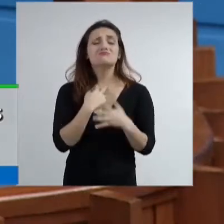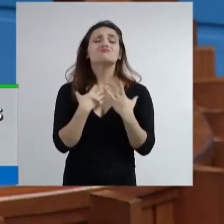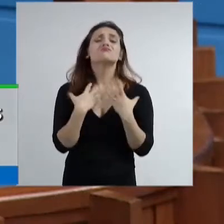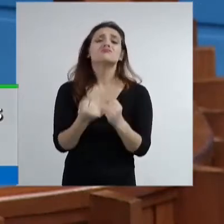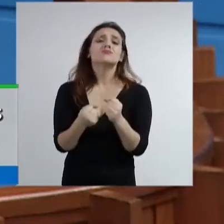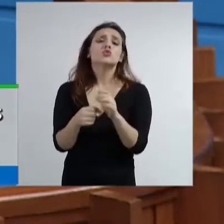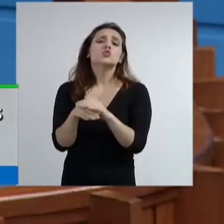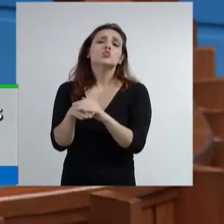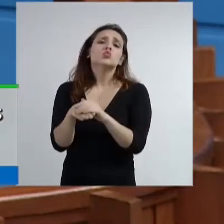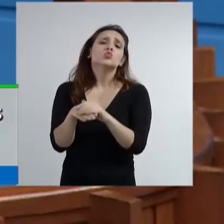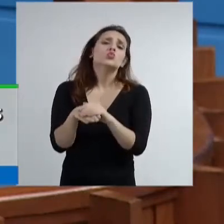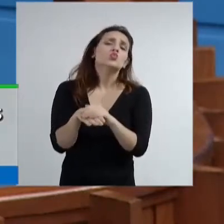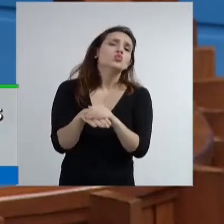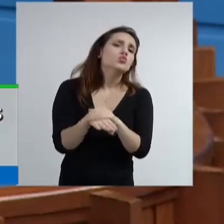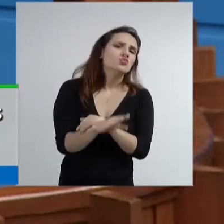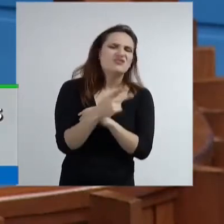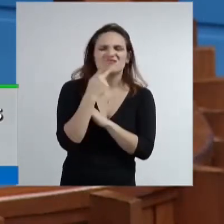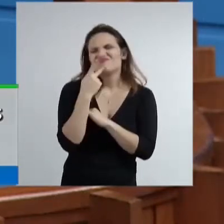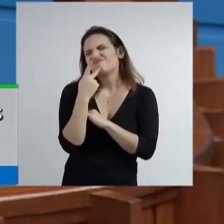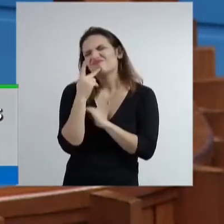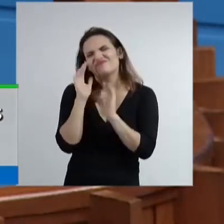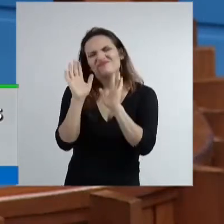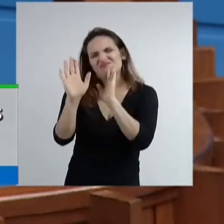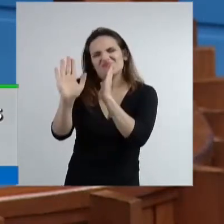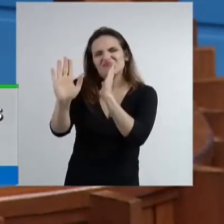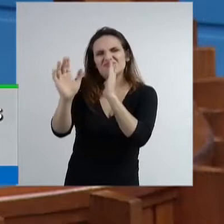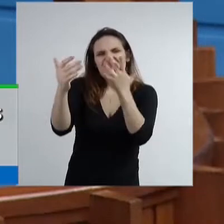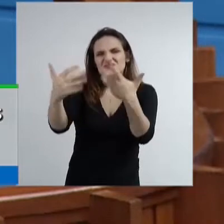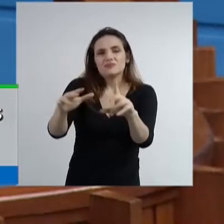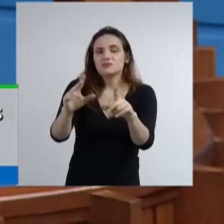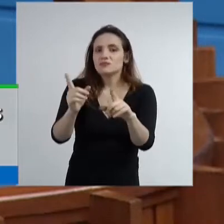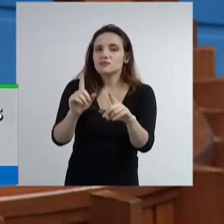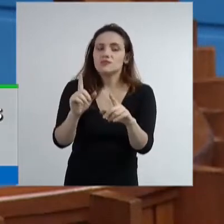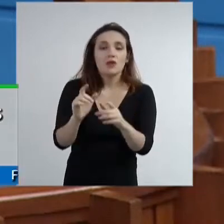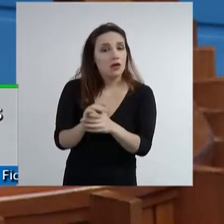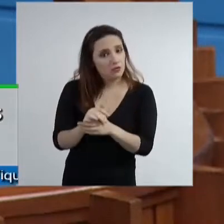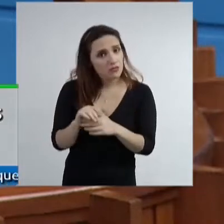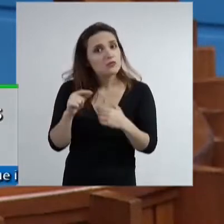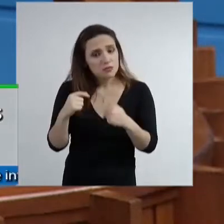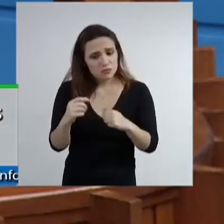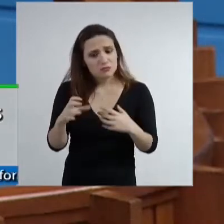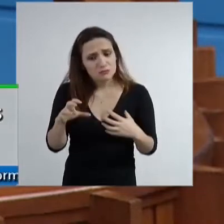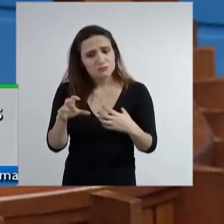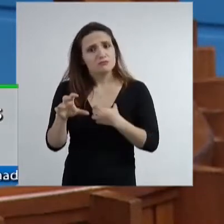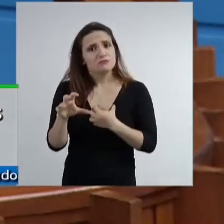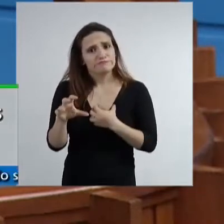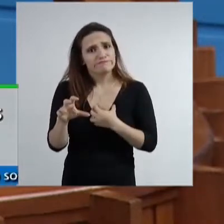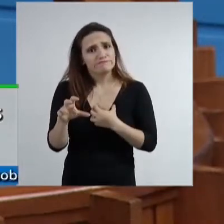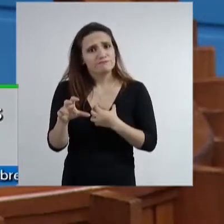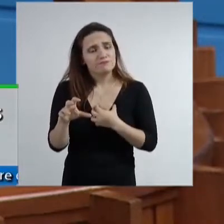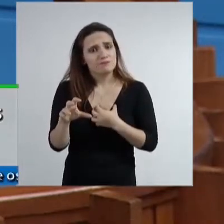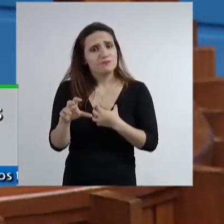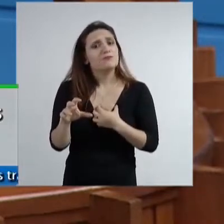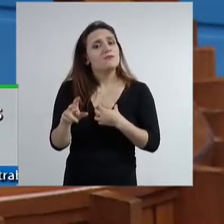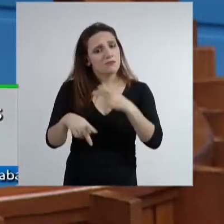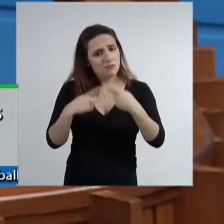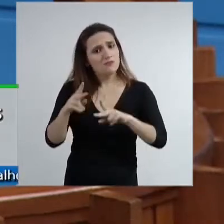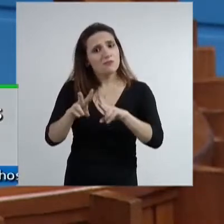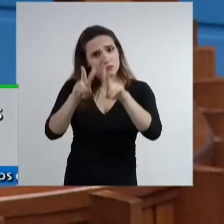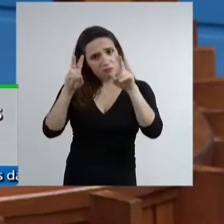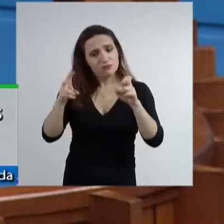podemos nós fecharmos os olhos para isso. Temos que nos sensibilizar com essa situação e colocar esse assunto em